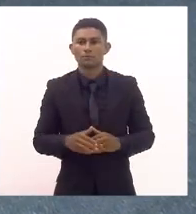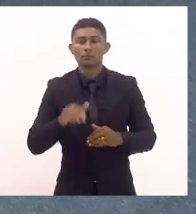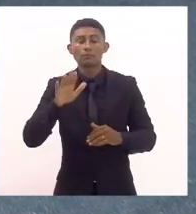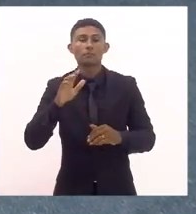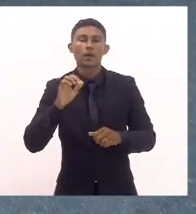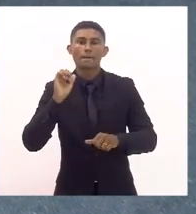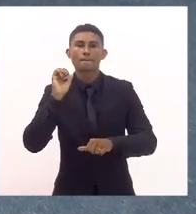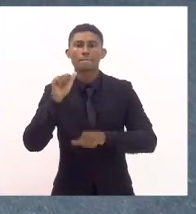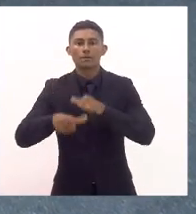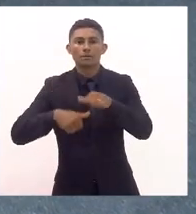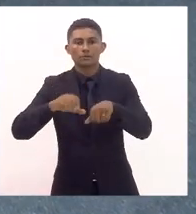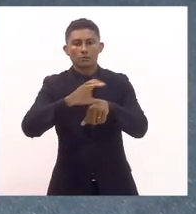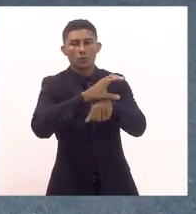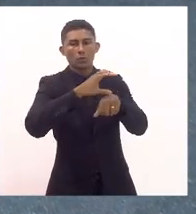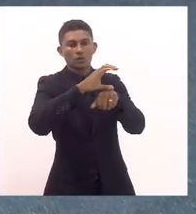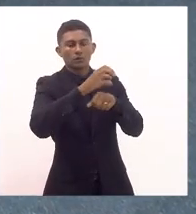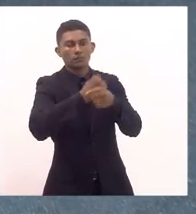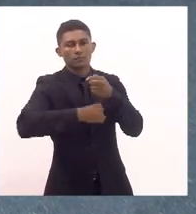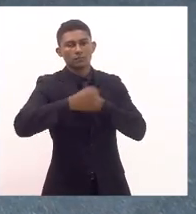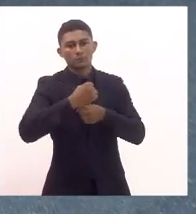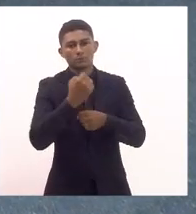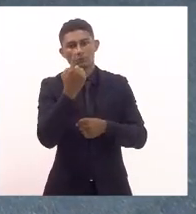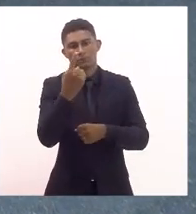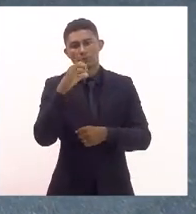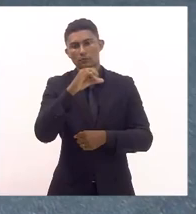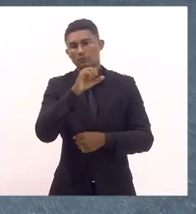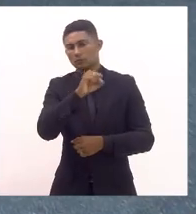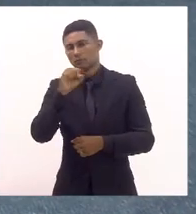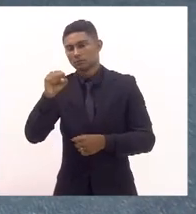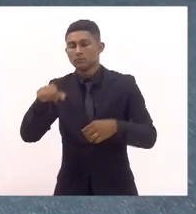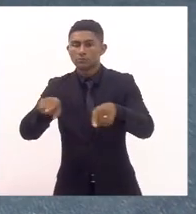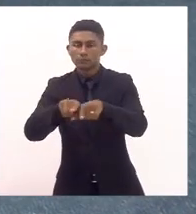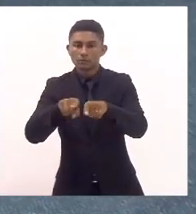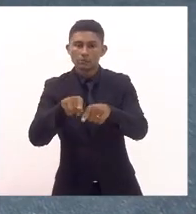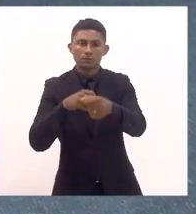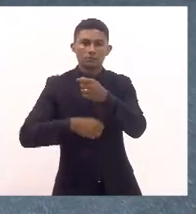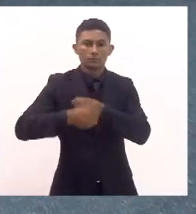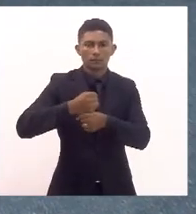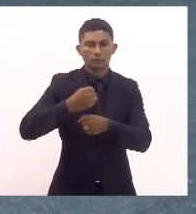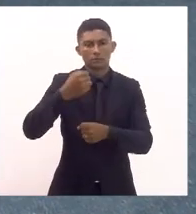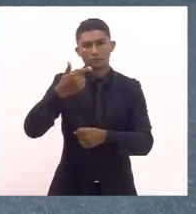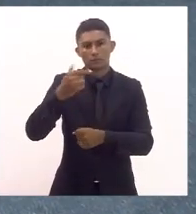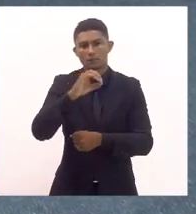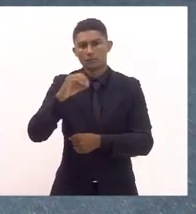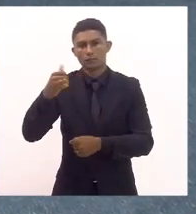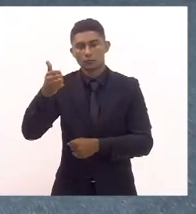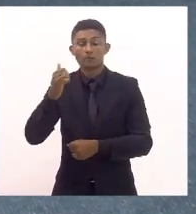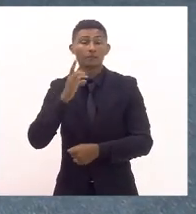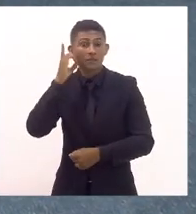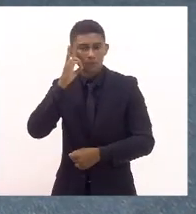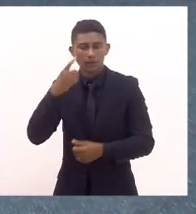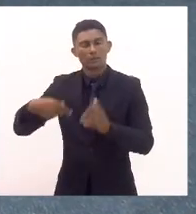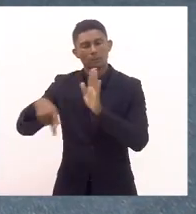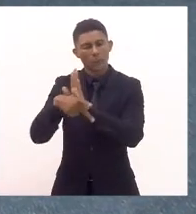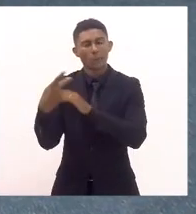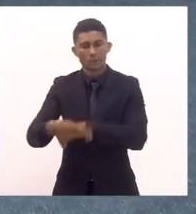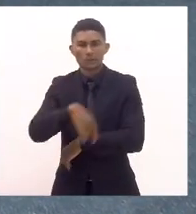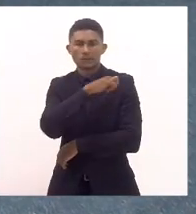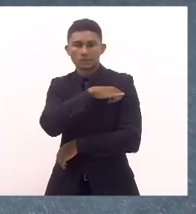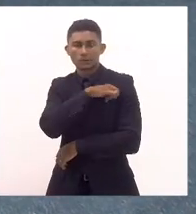que foi introduzida na construção de 88 depois em 2001 o outro Deputado até aqui do Rio de Janeiro